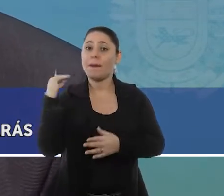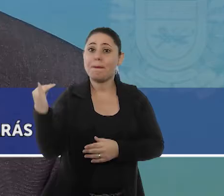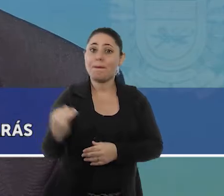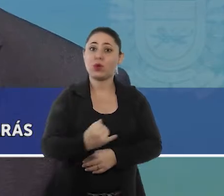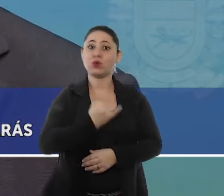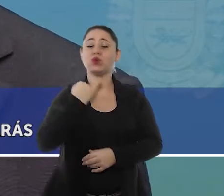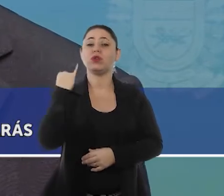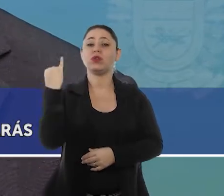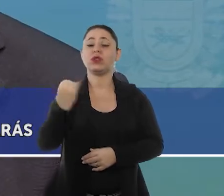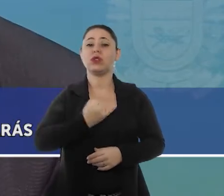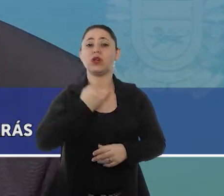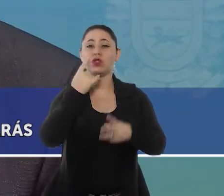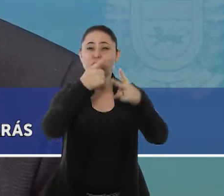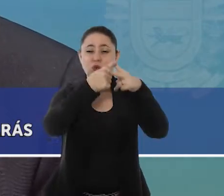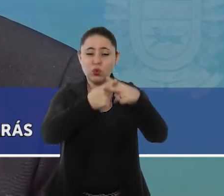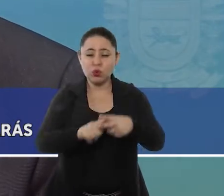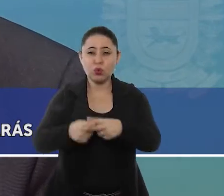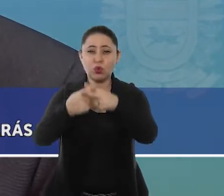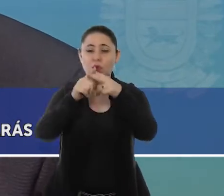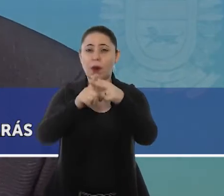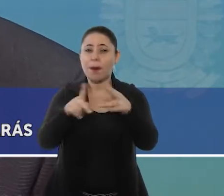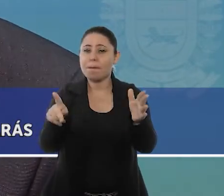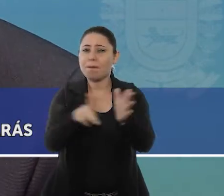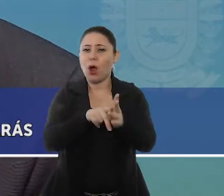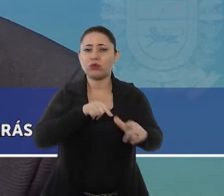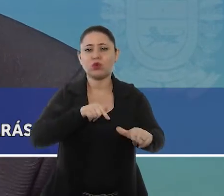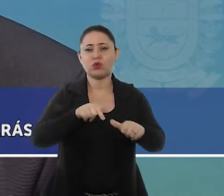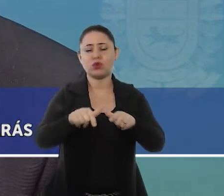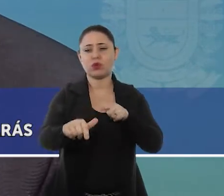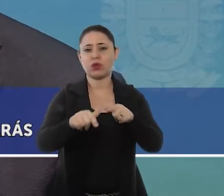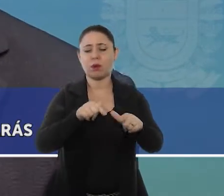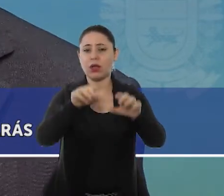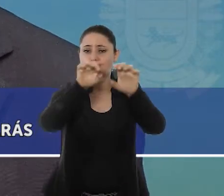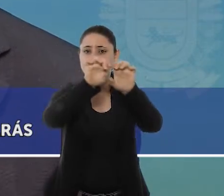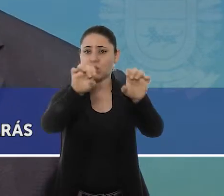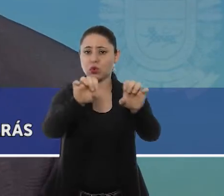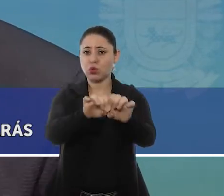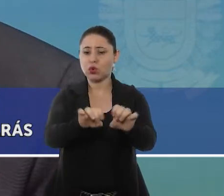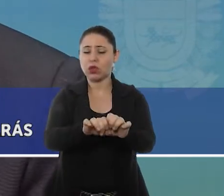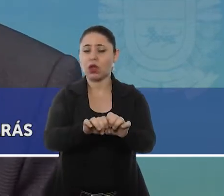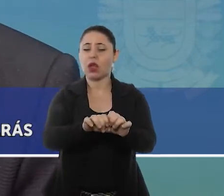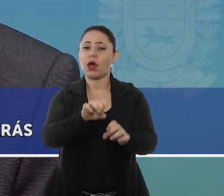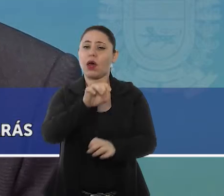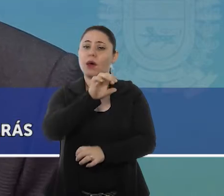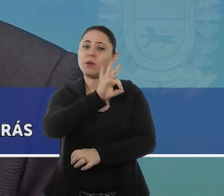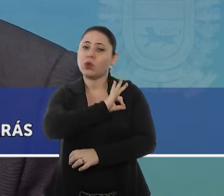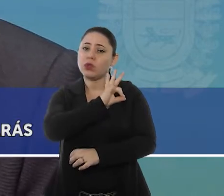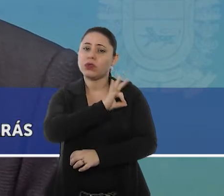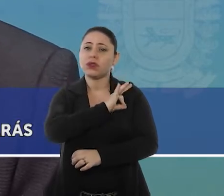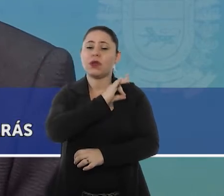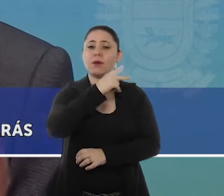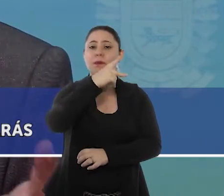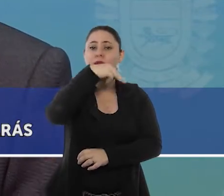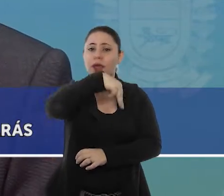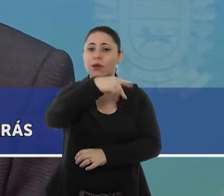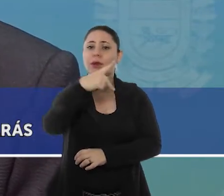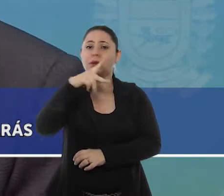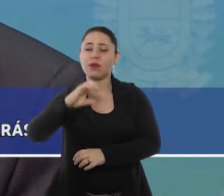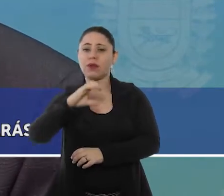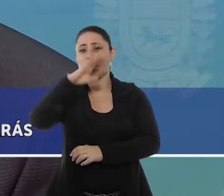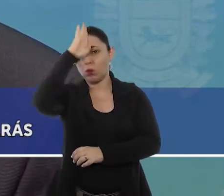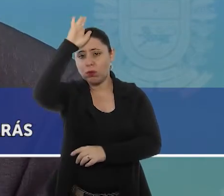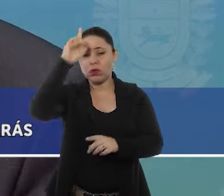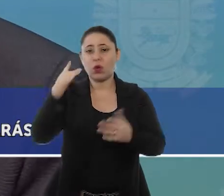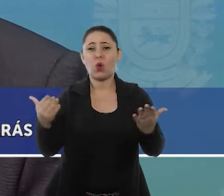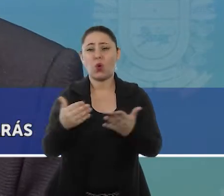taxas serão muito importantes na manutenção do trabalho e das estruturas da Polícia Militar, da Polícia Civil e